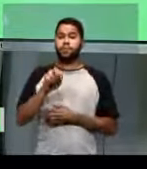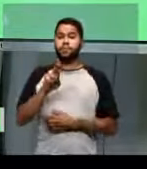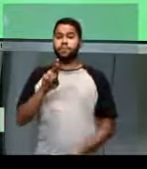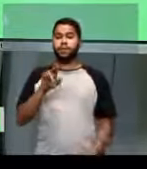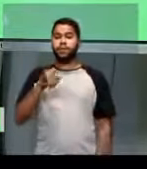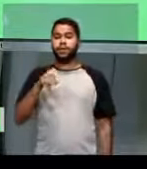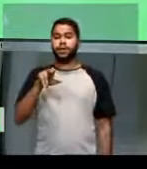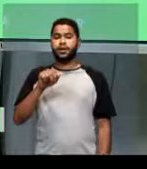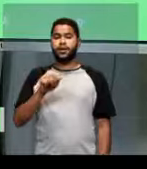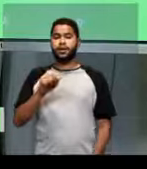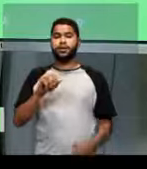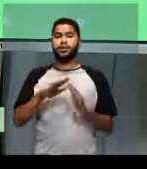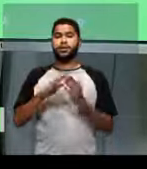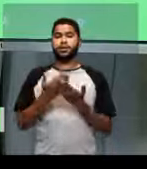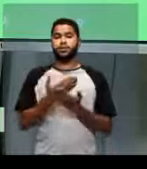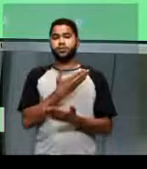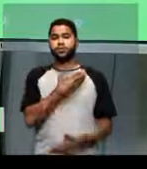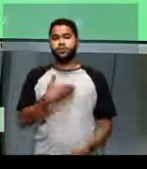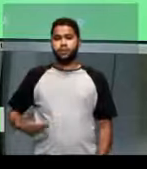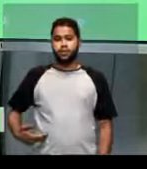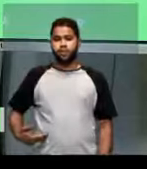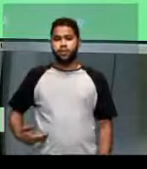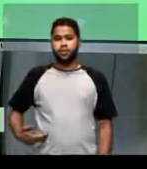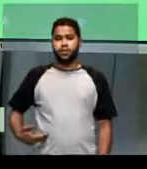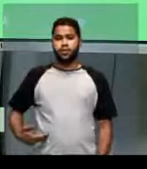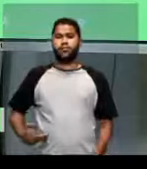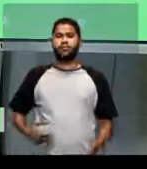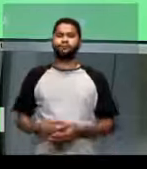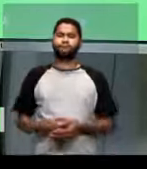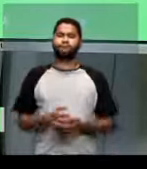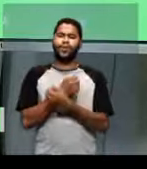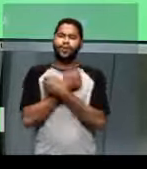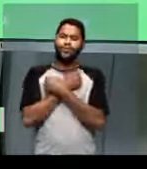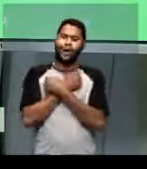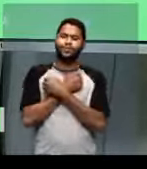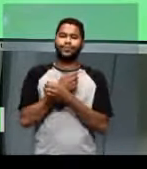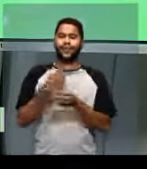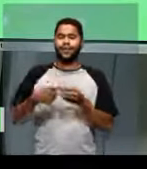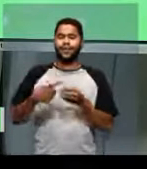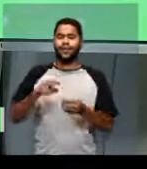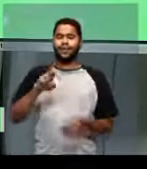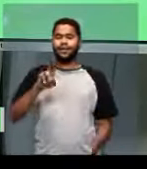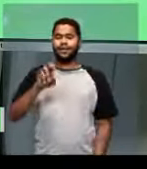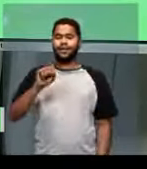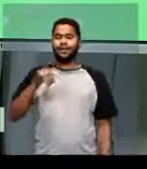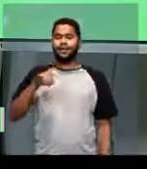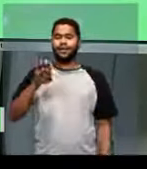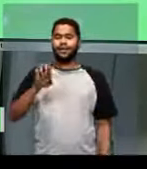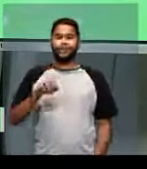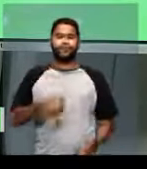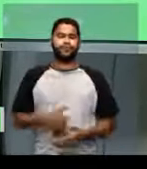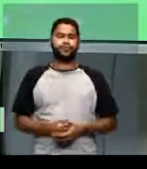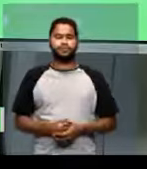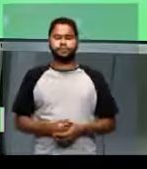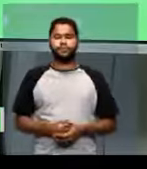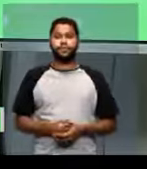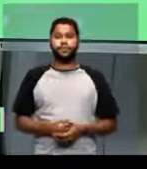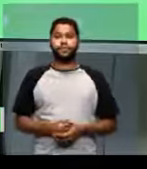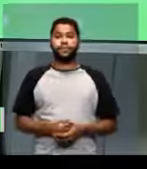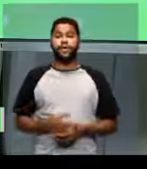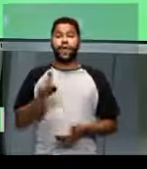da Escola Estadual Antônio Tomás Ferreira de Resende. Um abraço para você, Mariana. É para você, professora Isabela. Ela